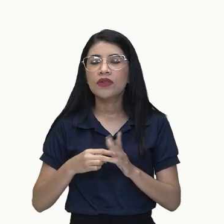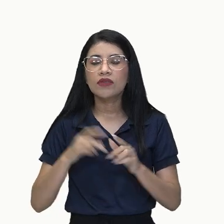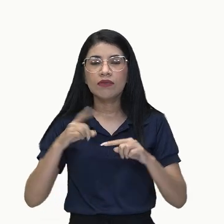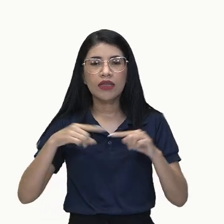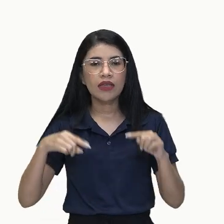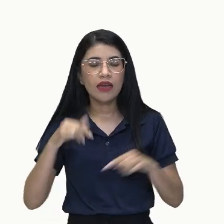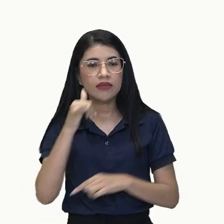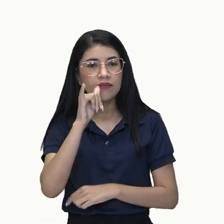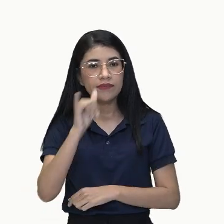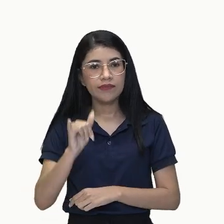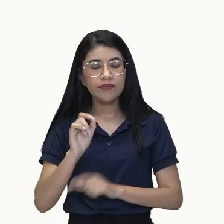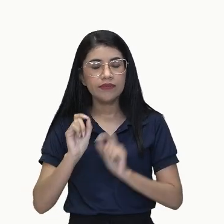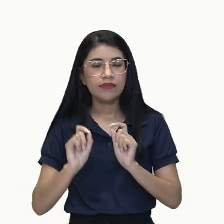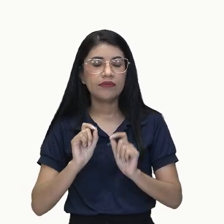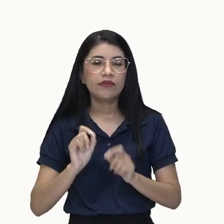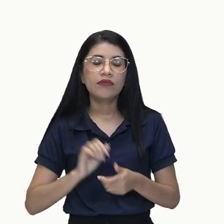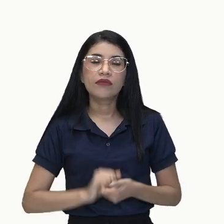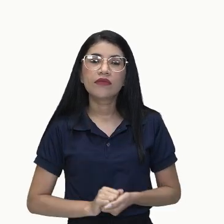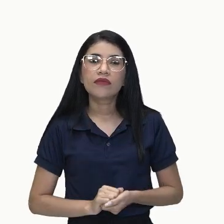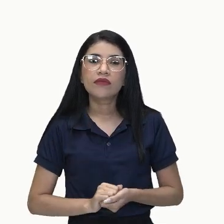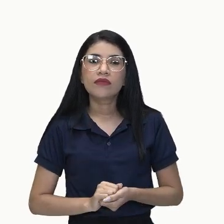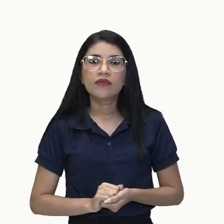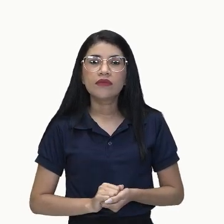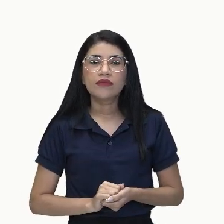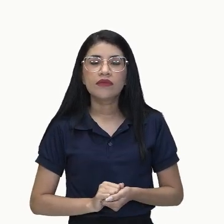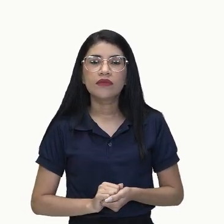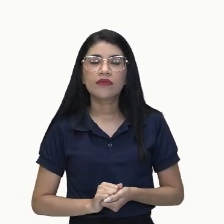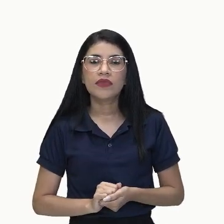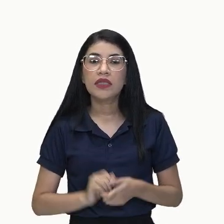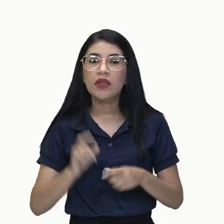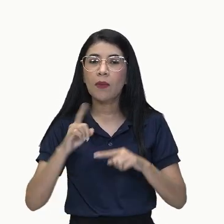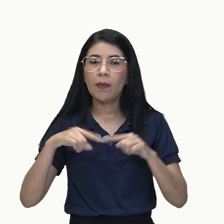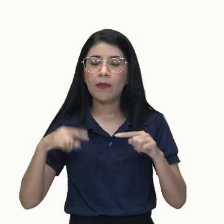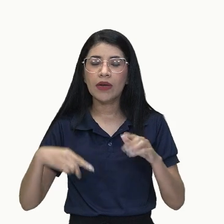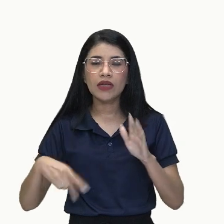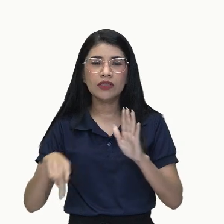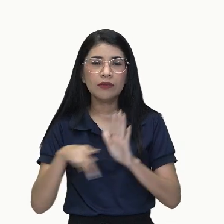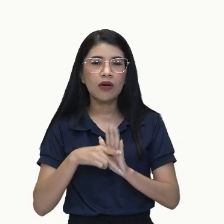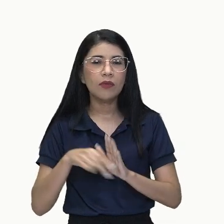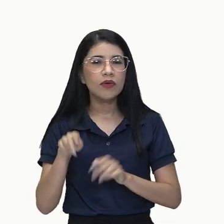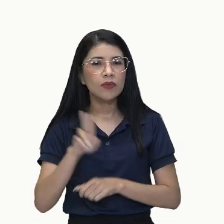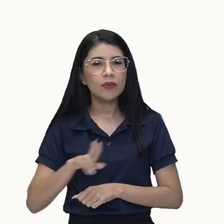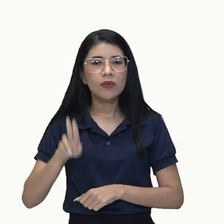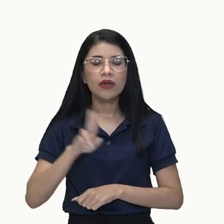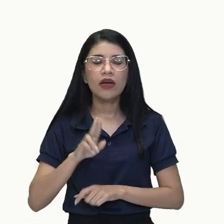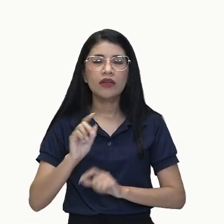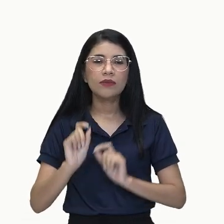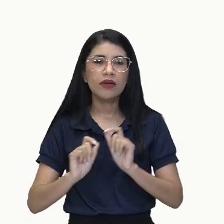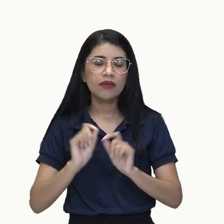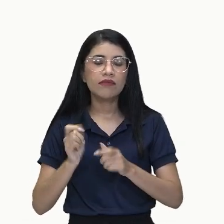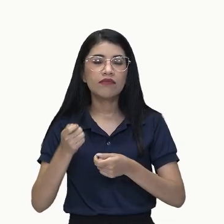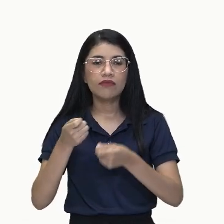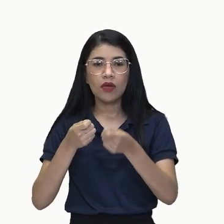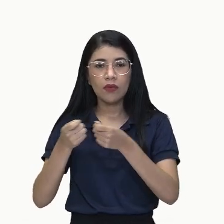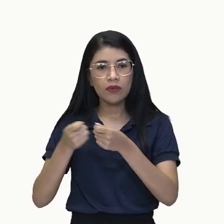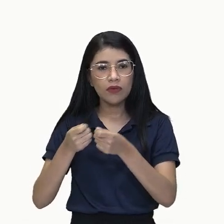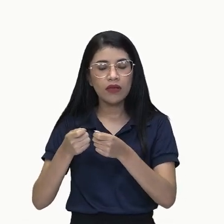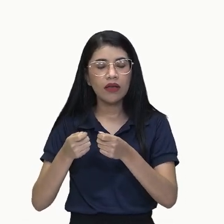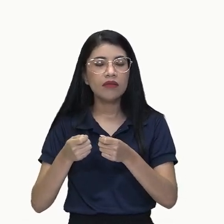dispositivos elétricos? Eles são componentes que utilizamos para controlar,